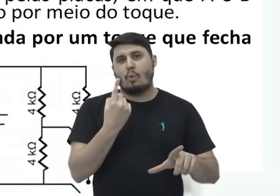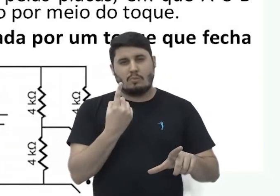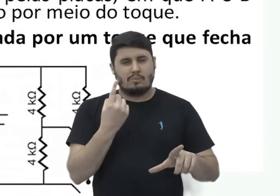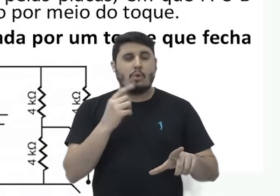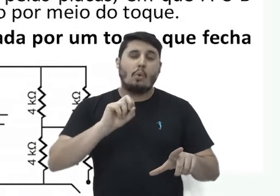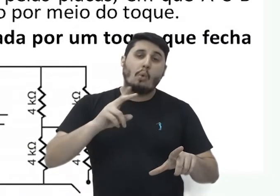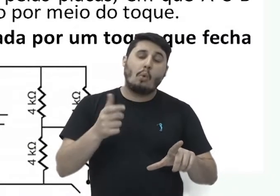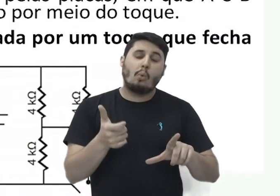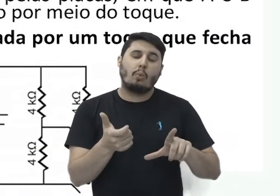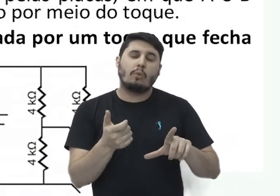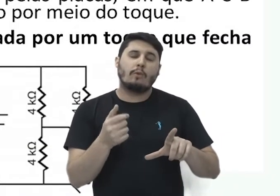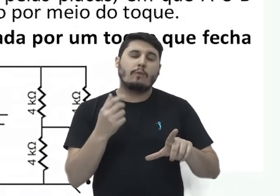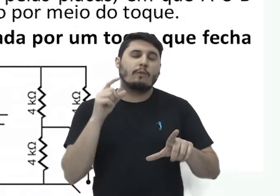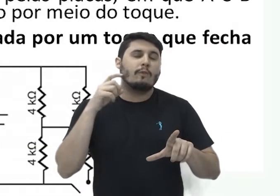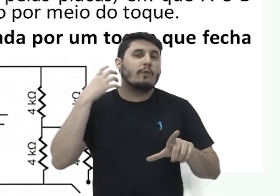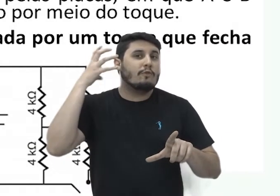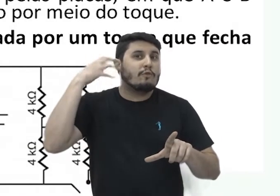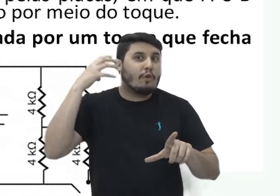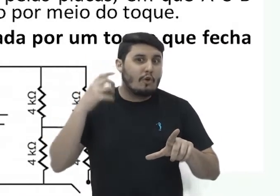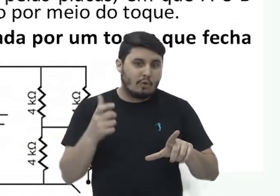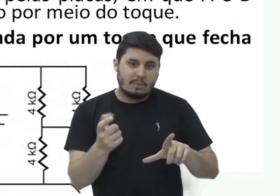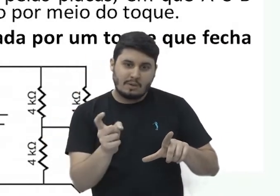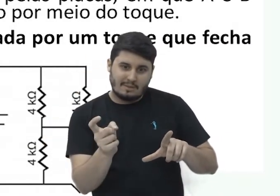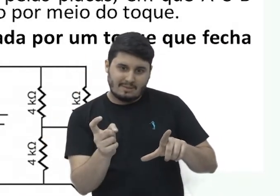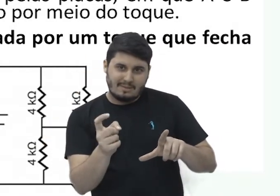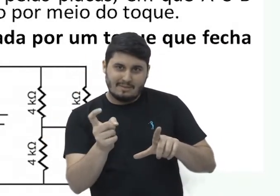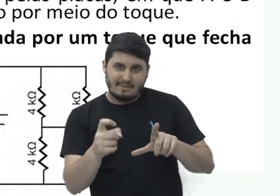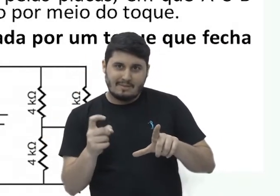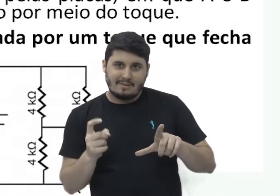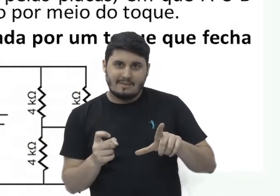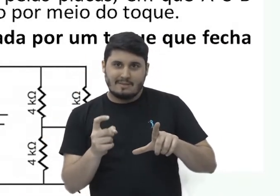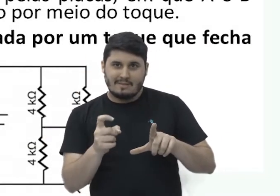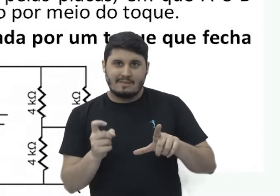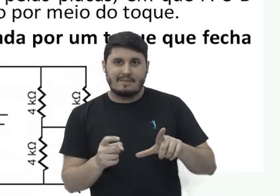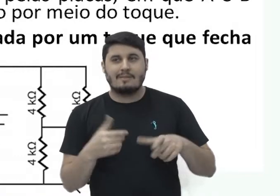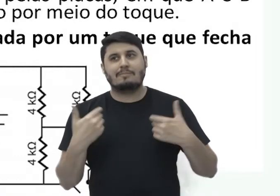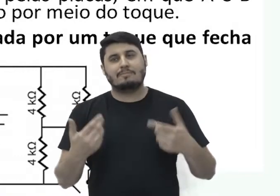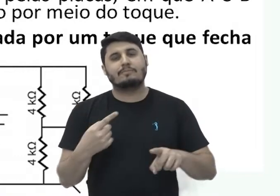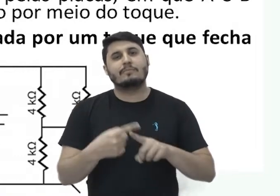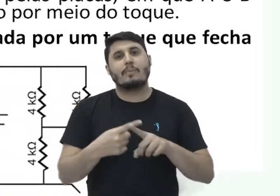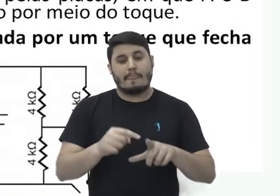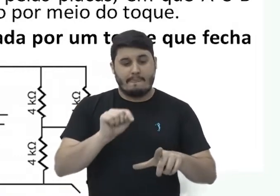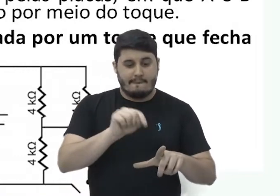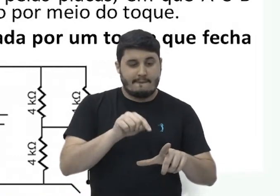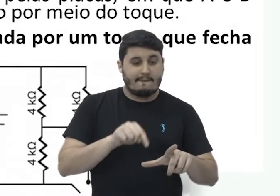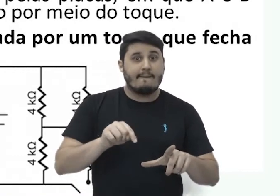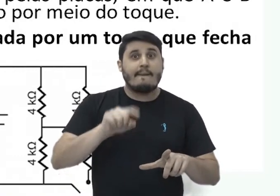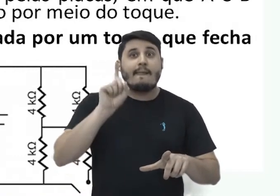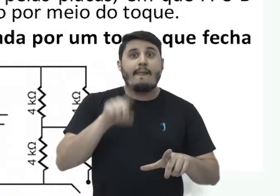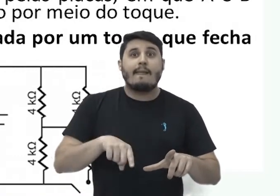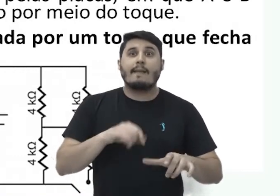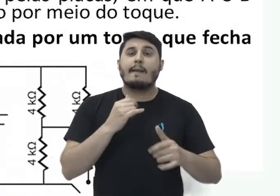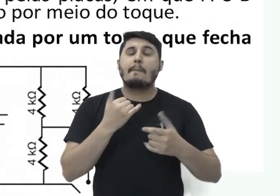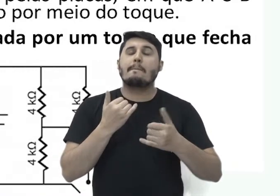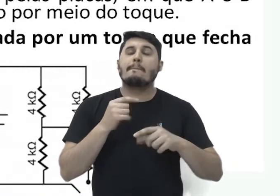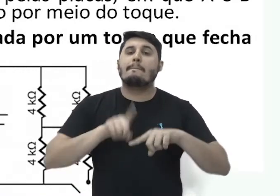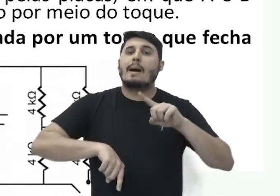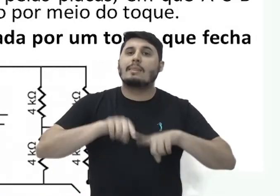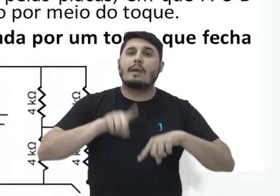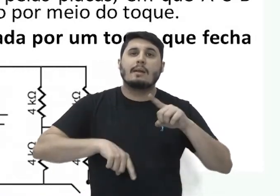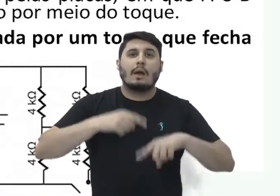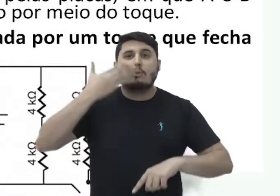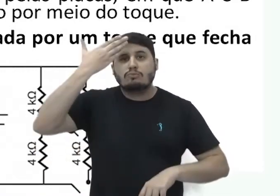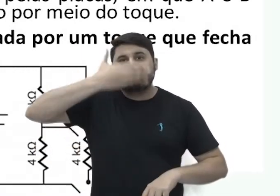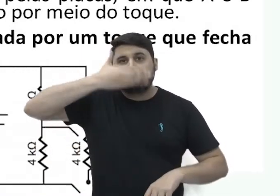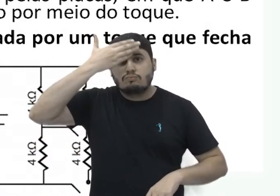Inicialmente, essa tecnologia foi proporcionada por meio das telas resistíveis, formadas basicamente por duas camadas de material condutor